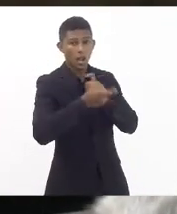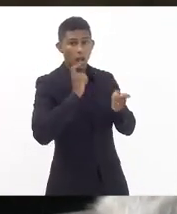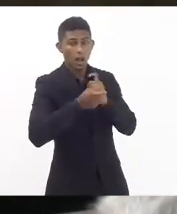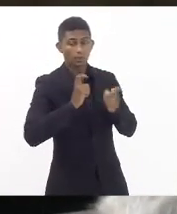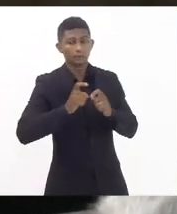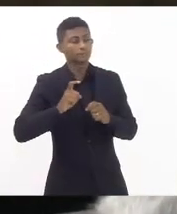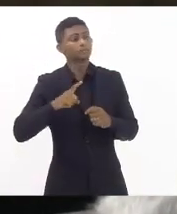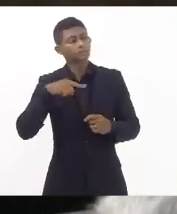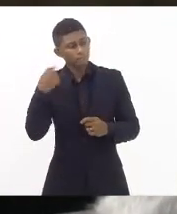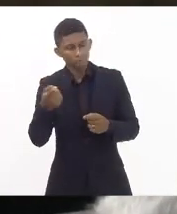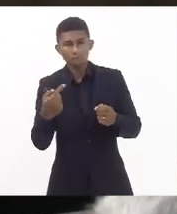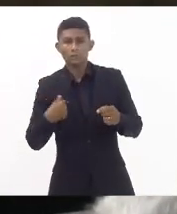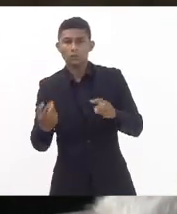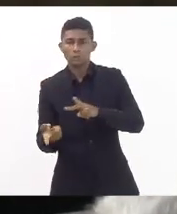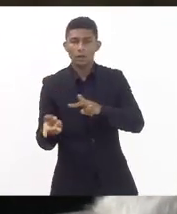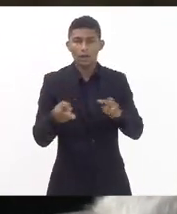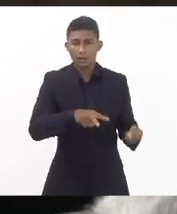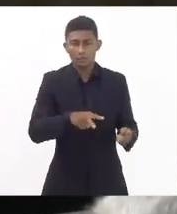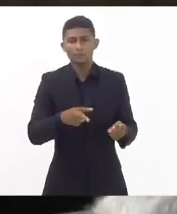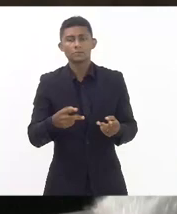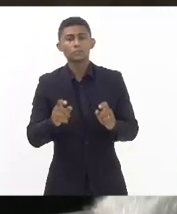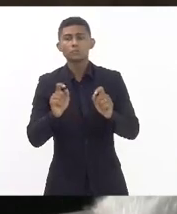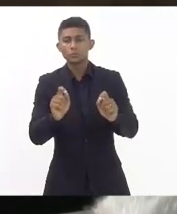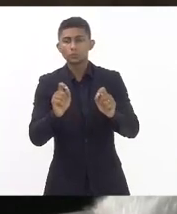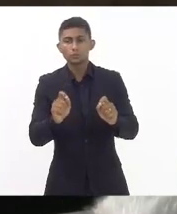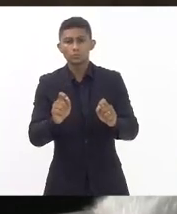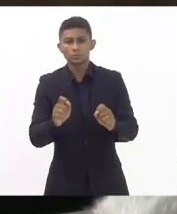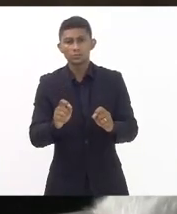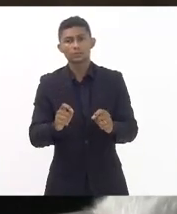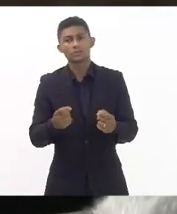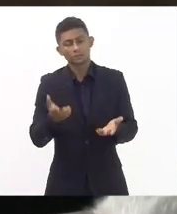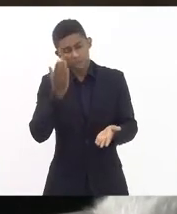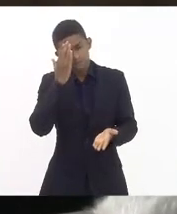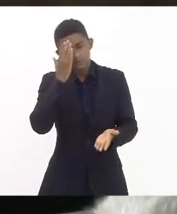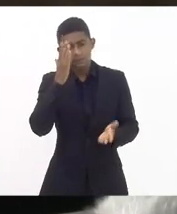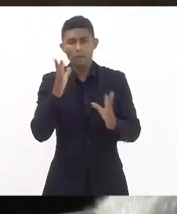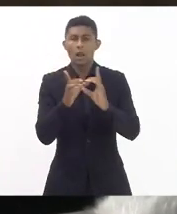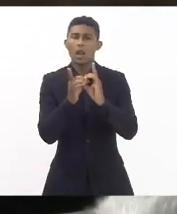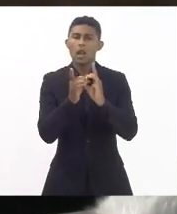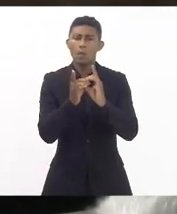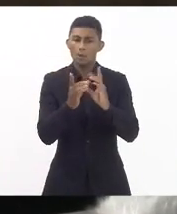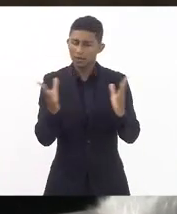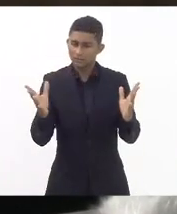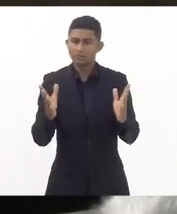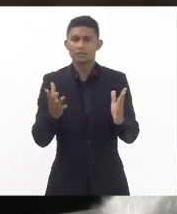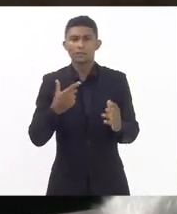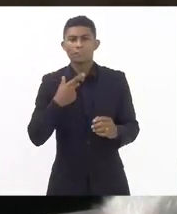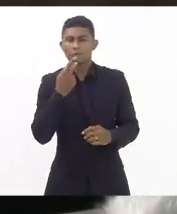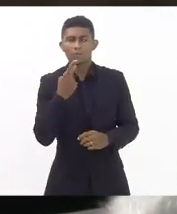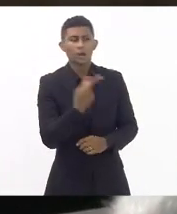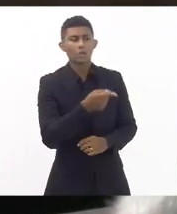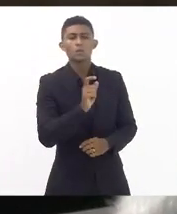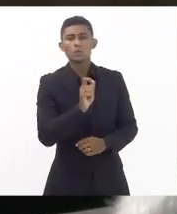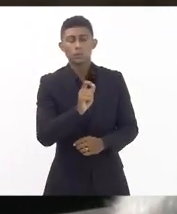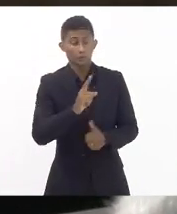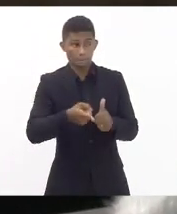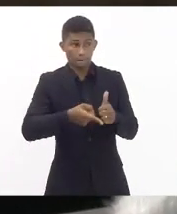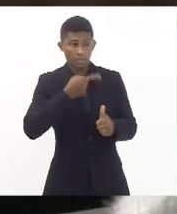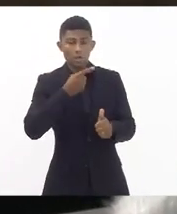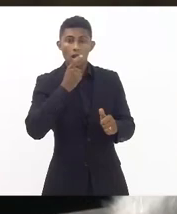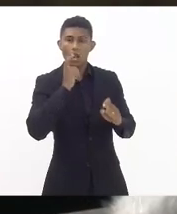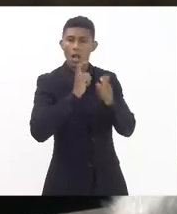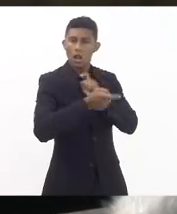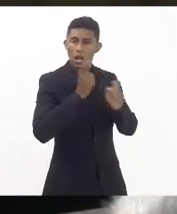mesmo disse, não é da base do governo, mas em respeito ao mandato democrático de todos, eu disse, vamos fazer primeiro o debate